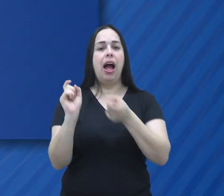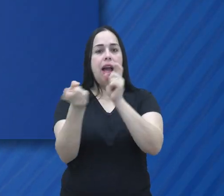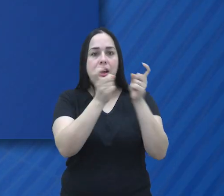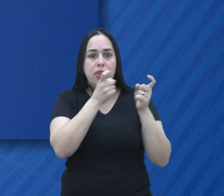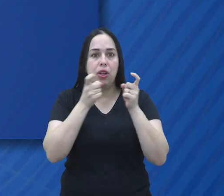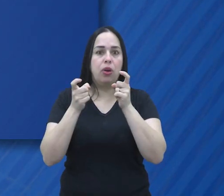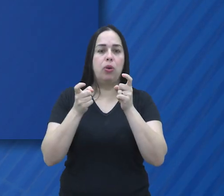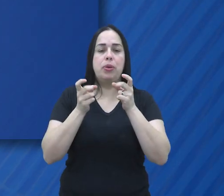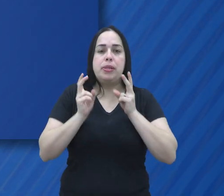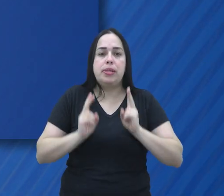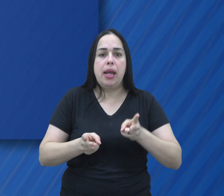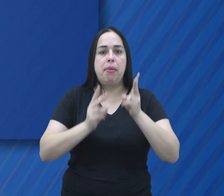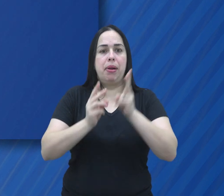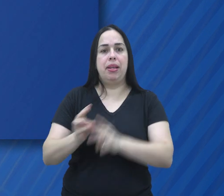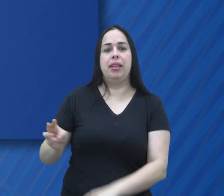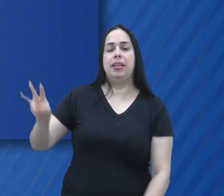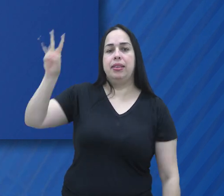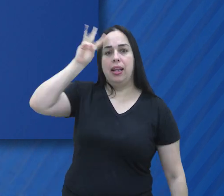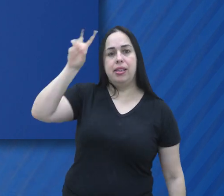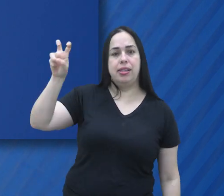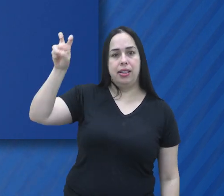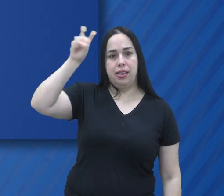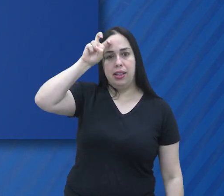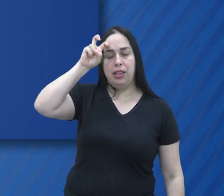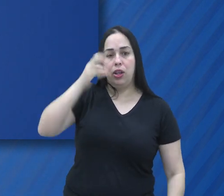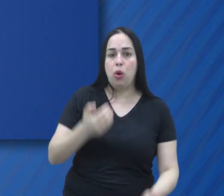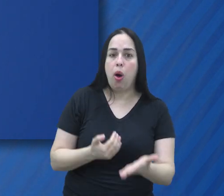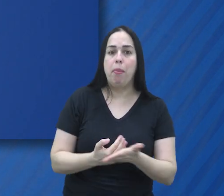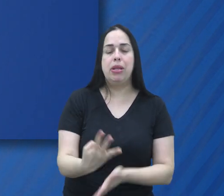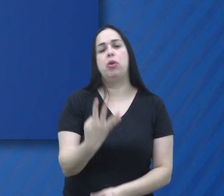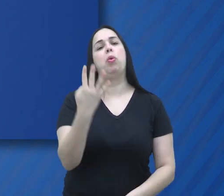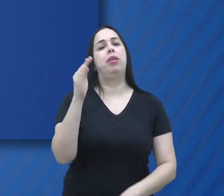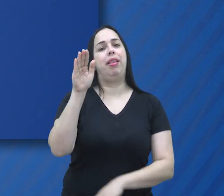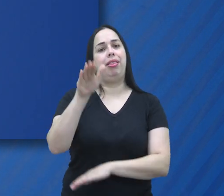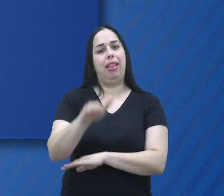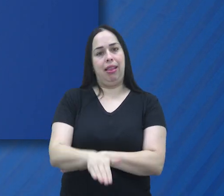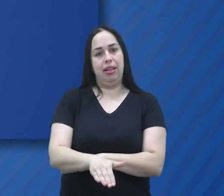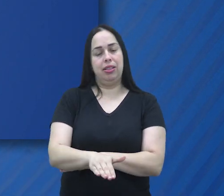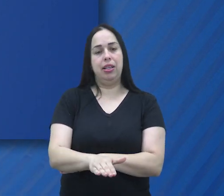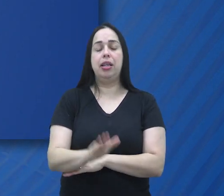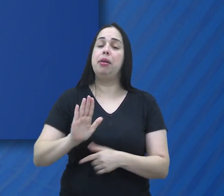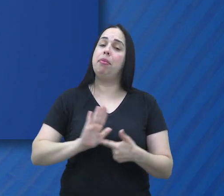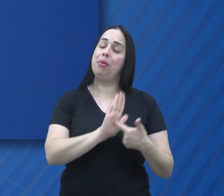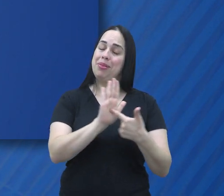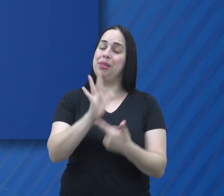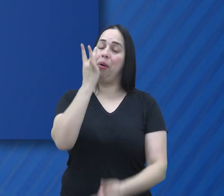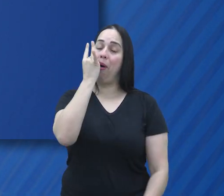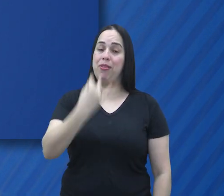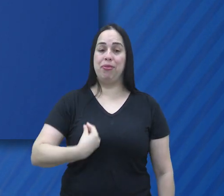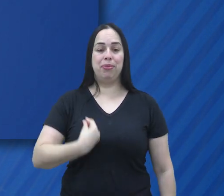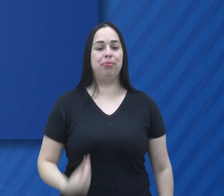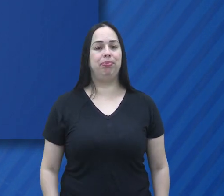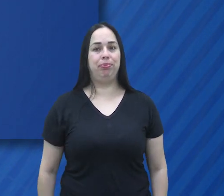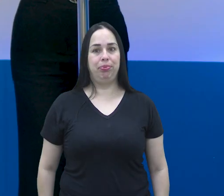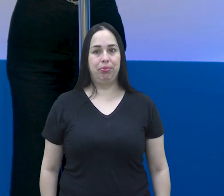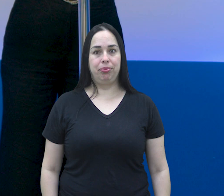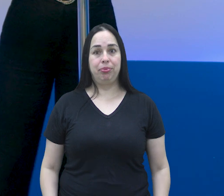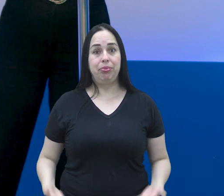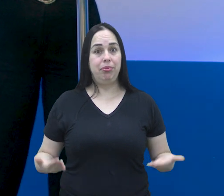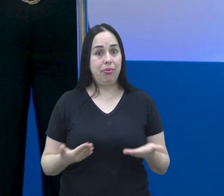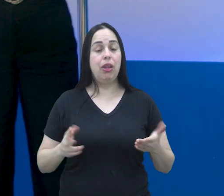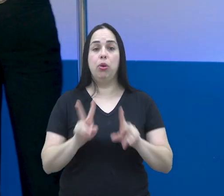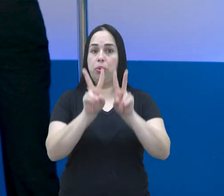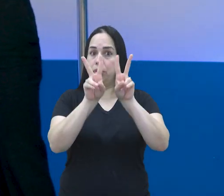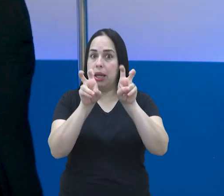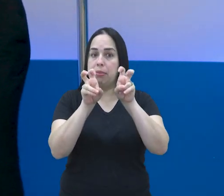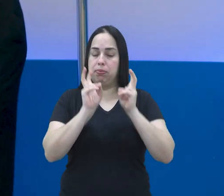sessões de Câmara são realizadas todas as terças e quintas, a partir das 4 horas da tarde, com transmissão ao vivo. E a gente